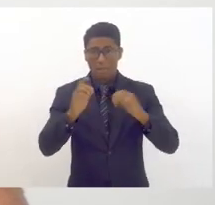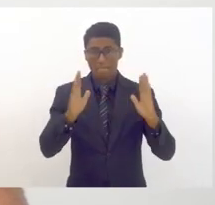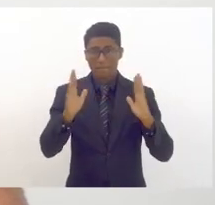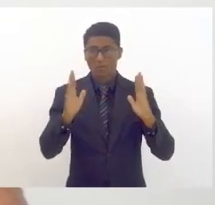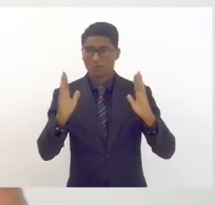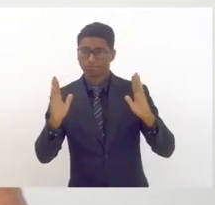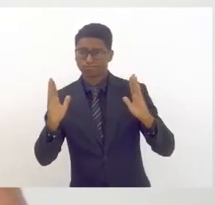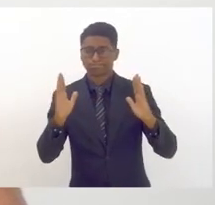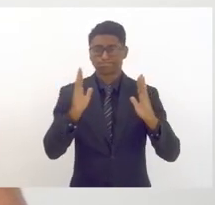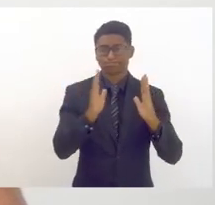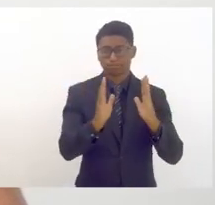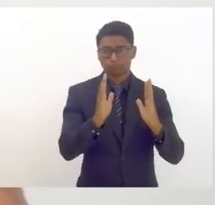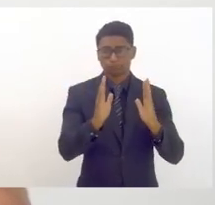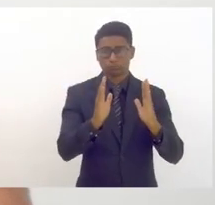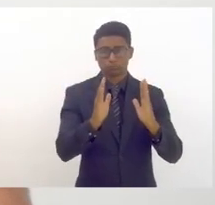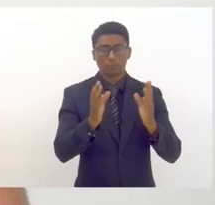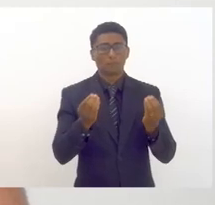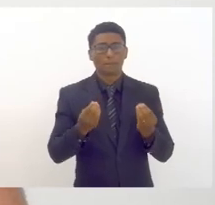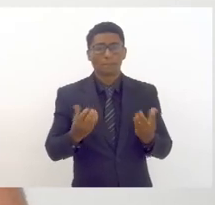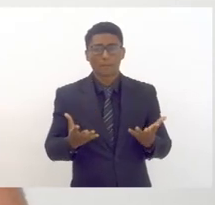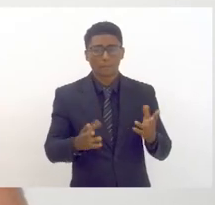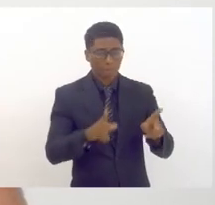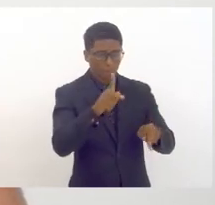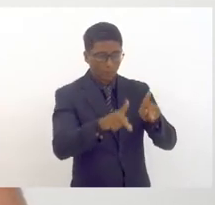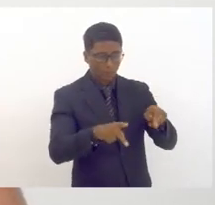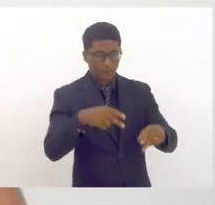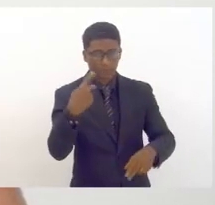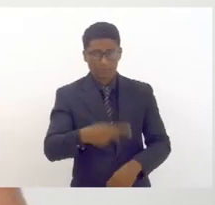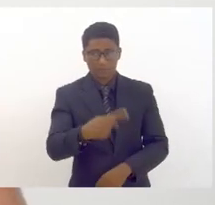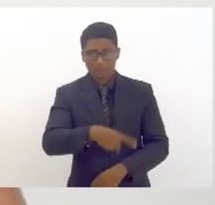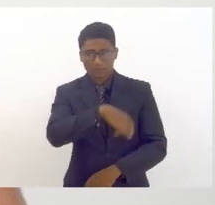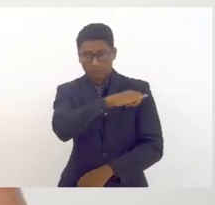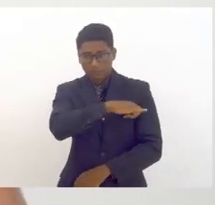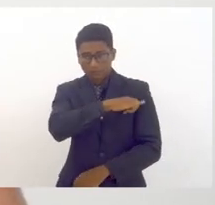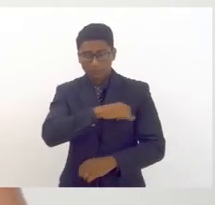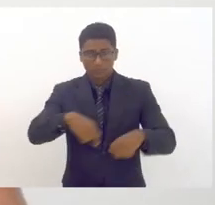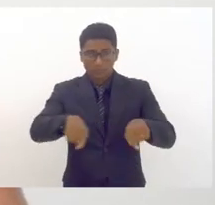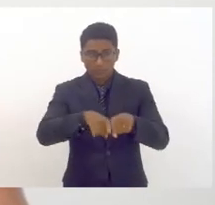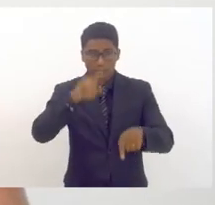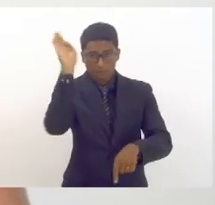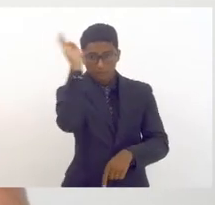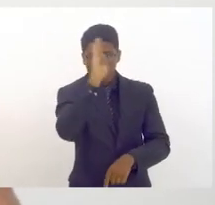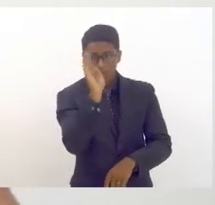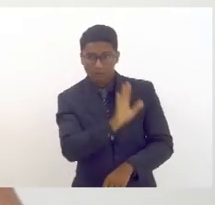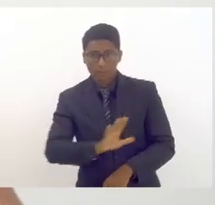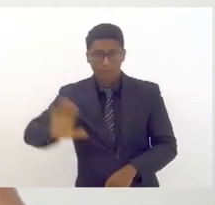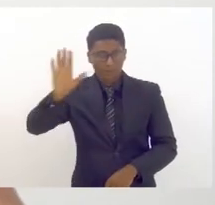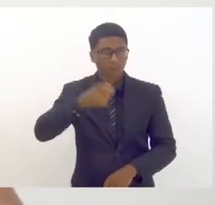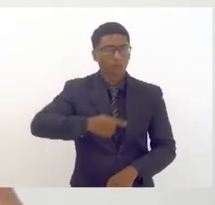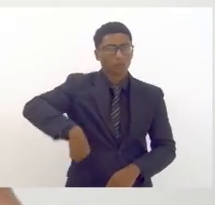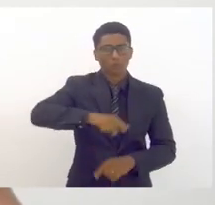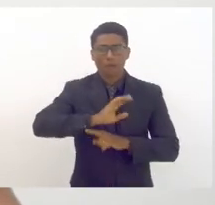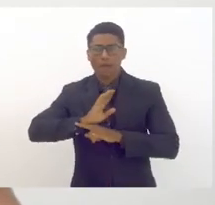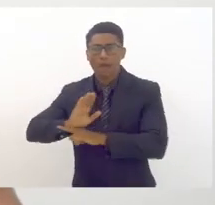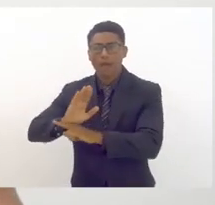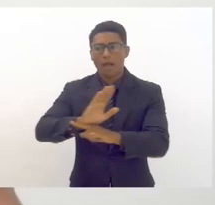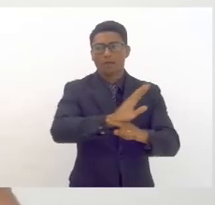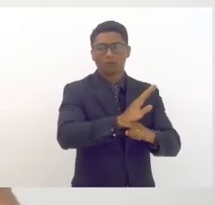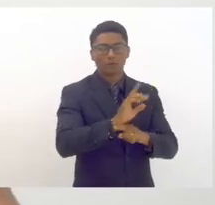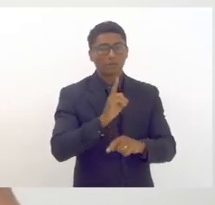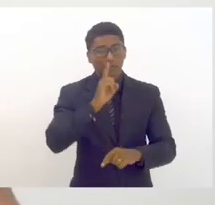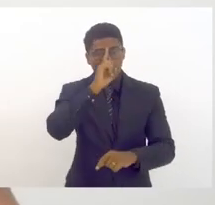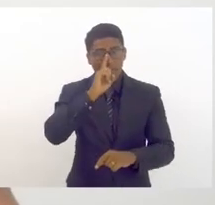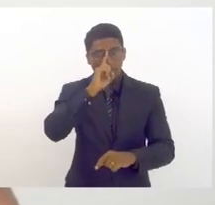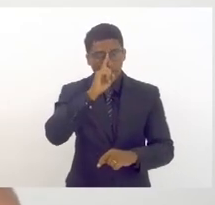estar assistindo essa população do nosso estado do Rio de Janeiro e do nosso país na mitigação e na prevenção de riscos,